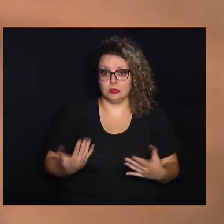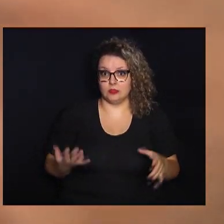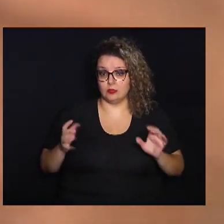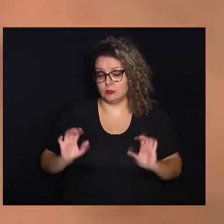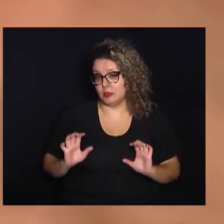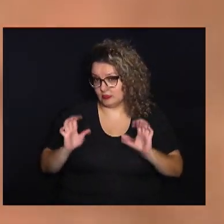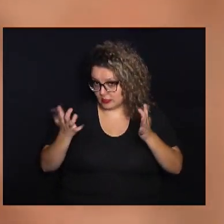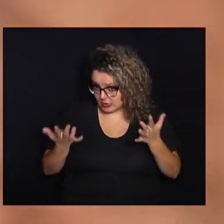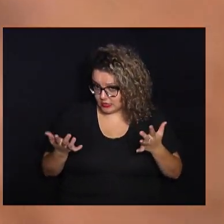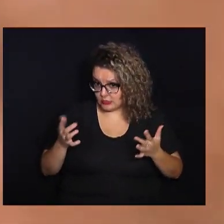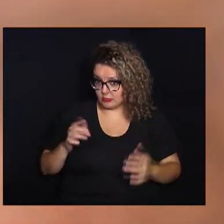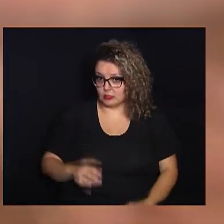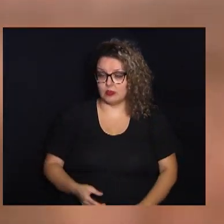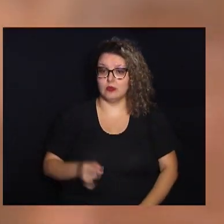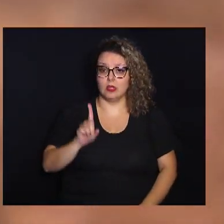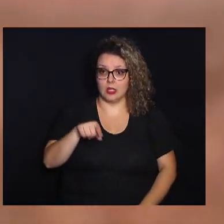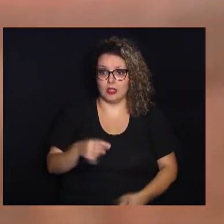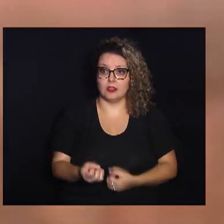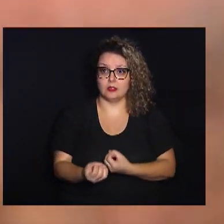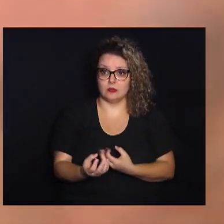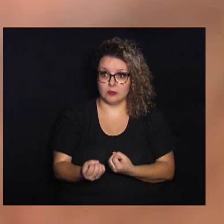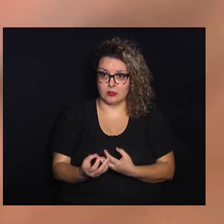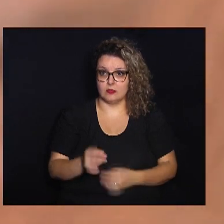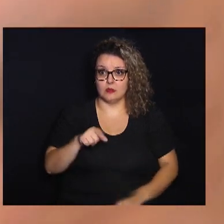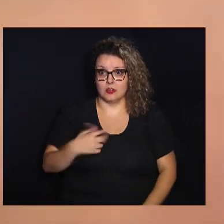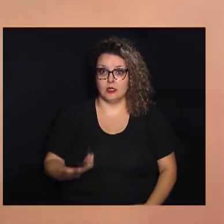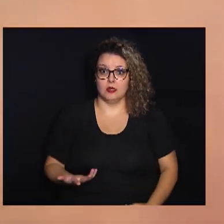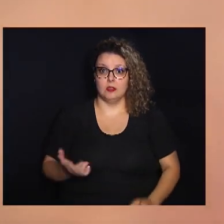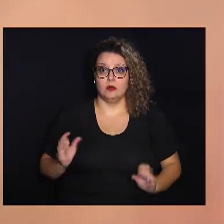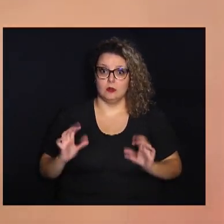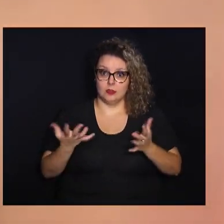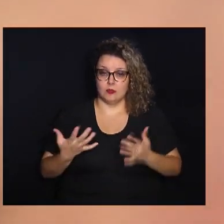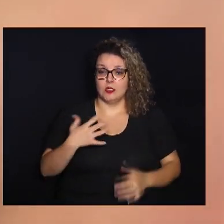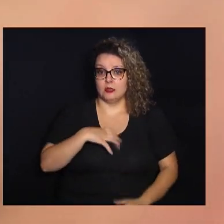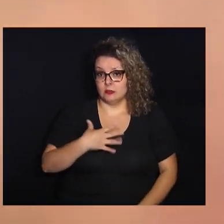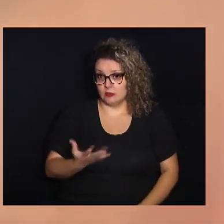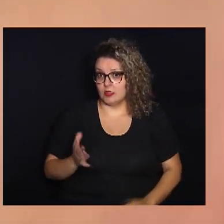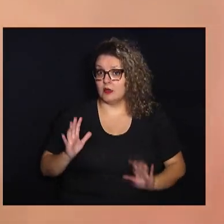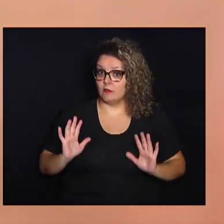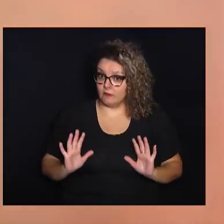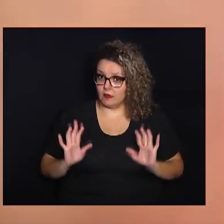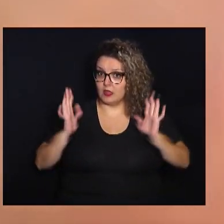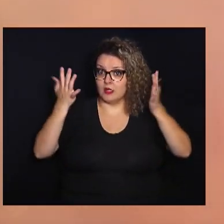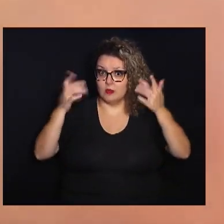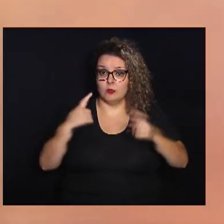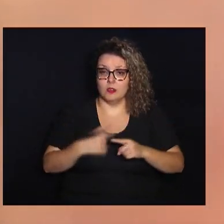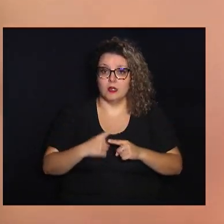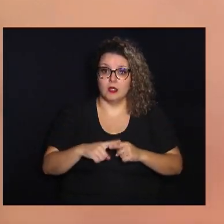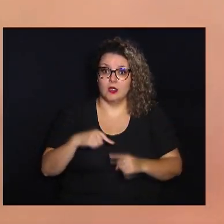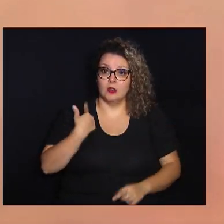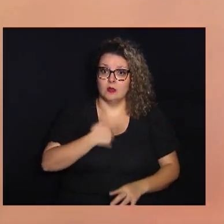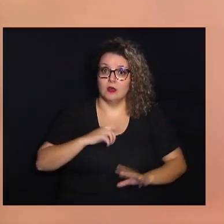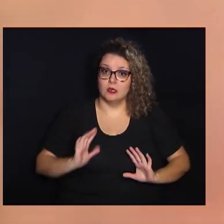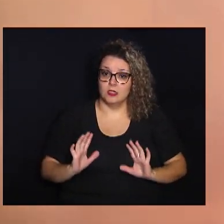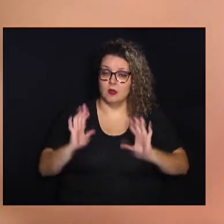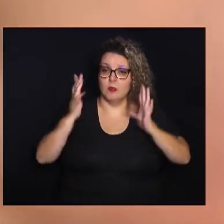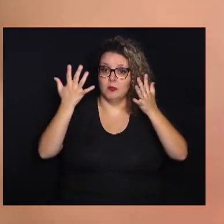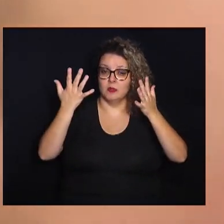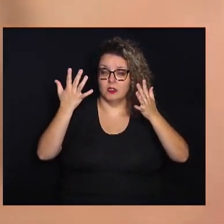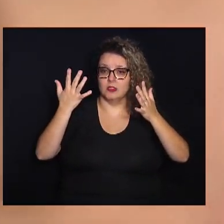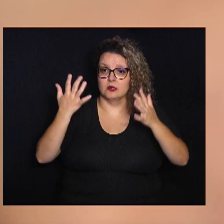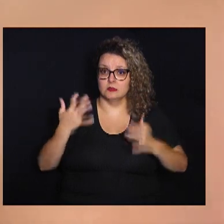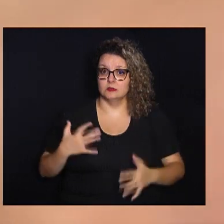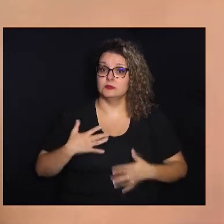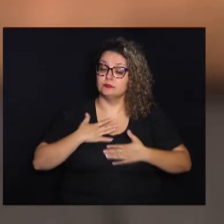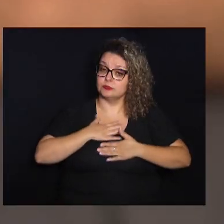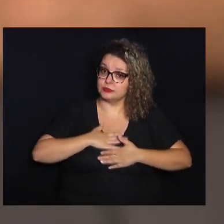ele é um evento informativo, é um evento de certa forma festivo, porque nós comemoramos com